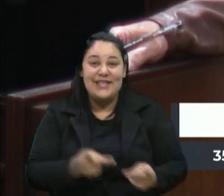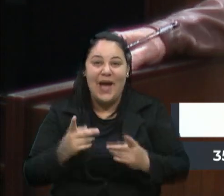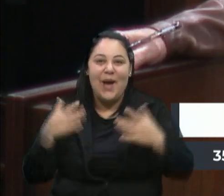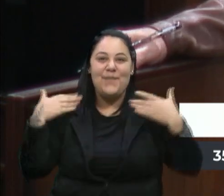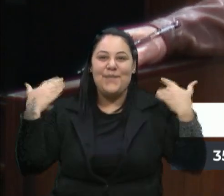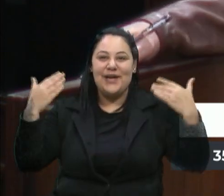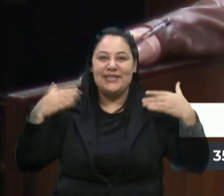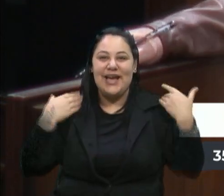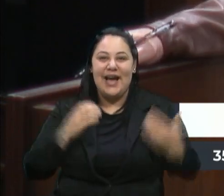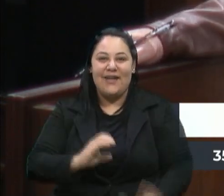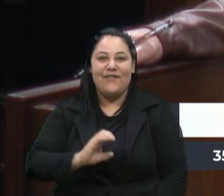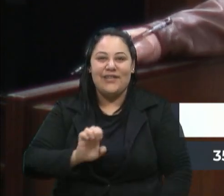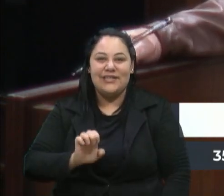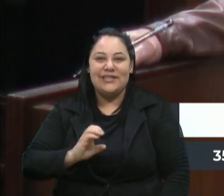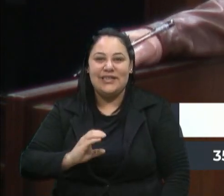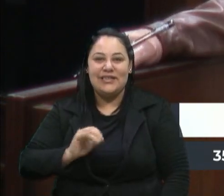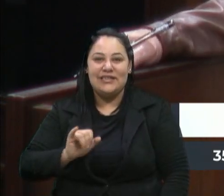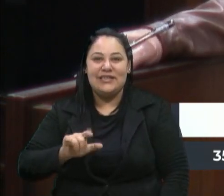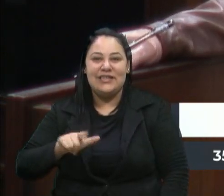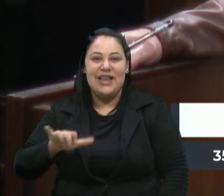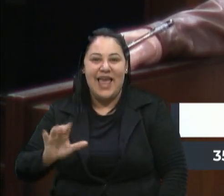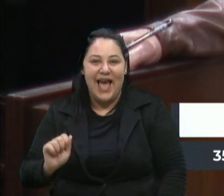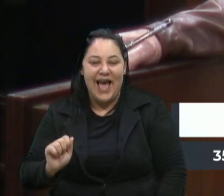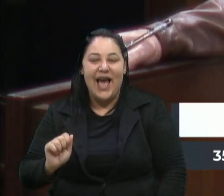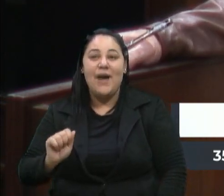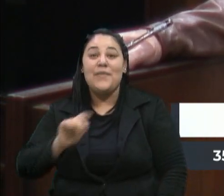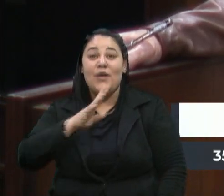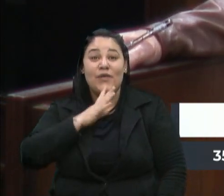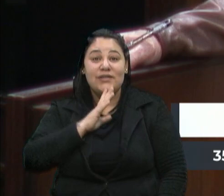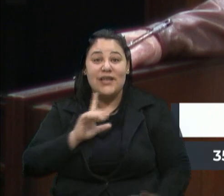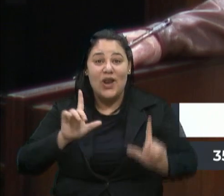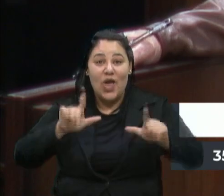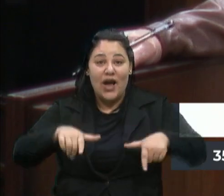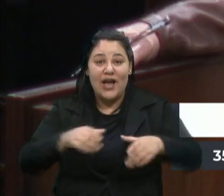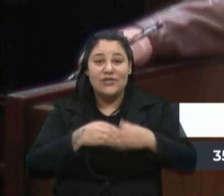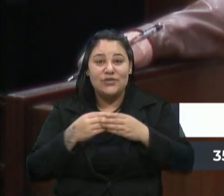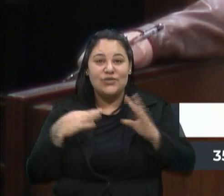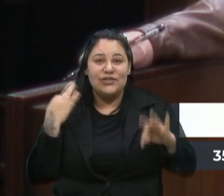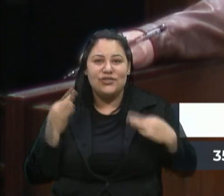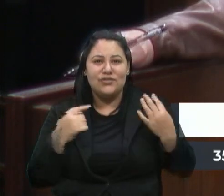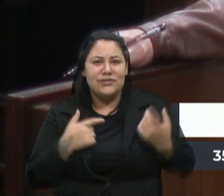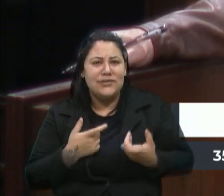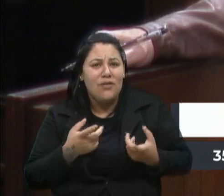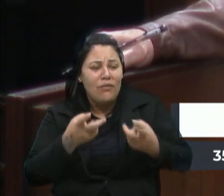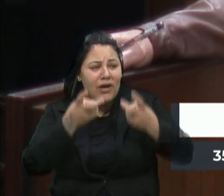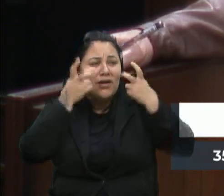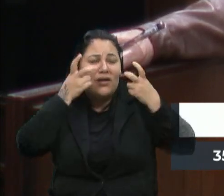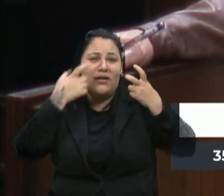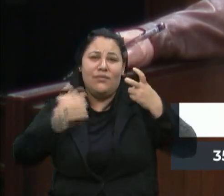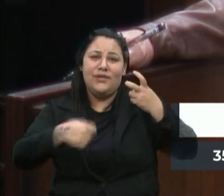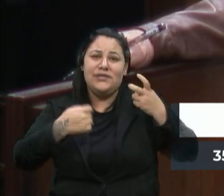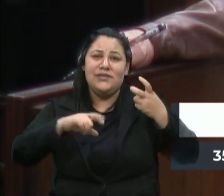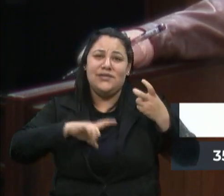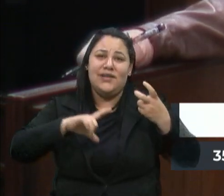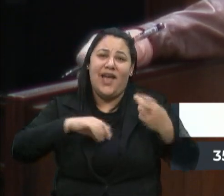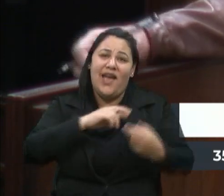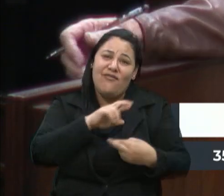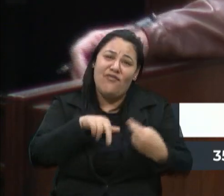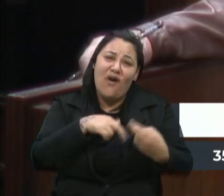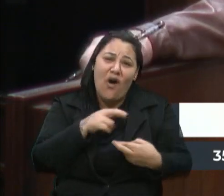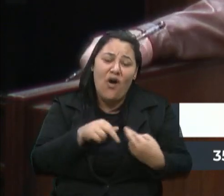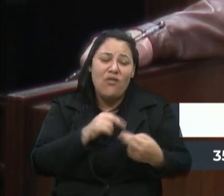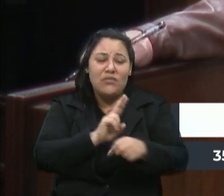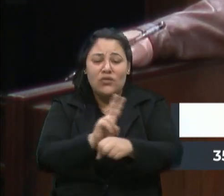pontos turísticos e percebo que muitos estão carecendo de zeladoria.